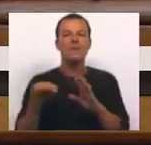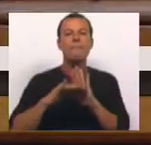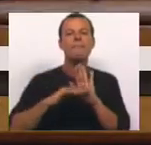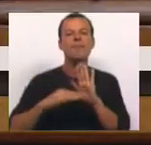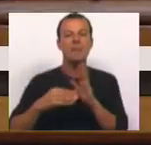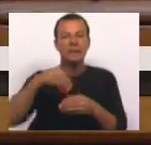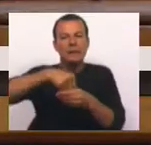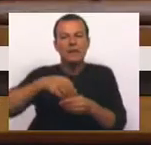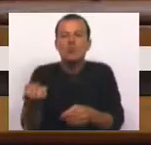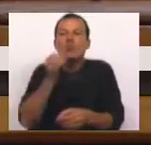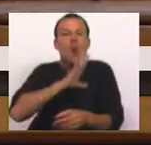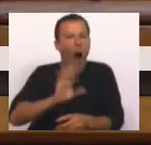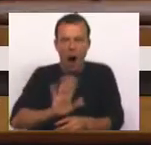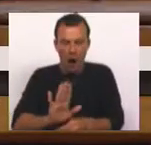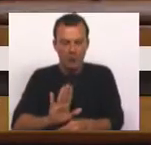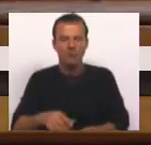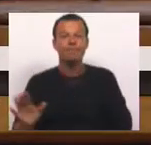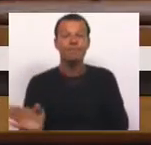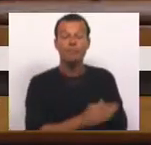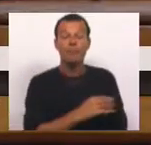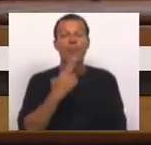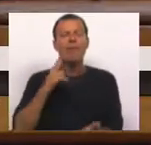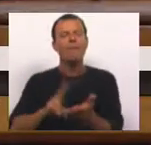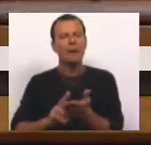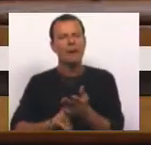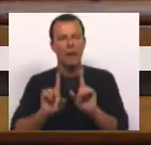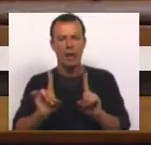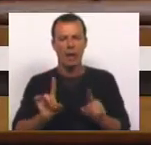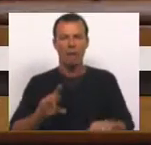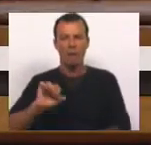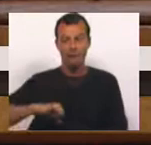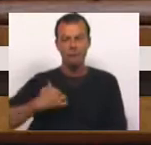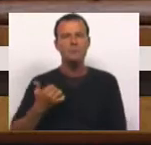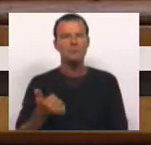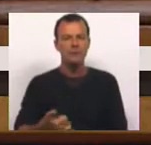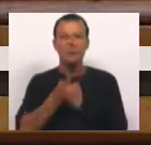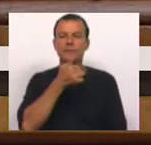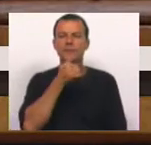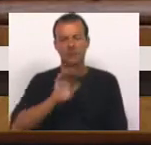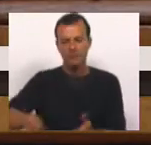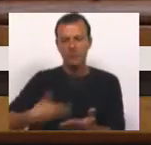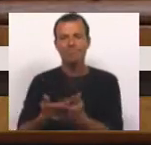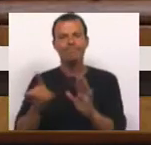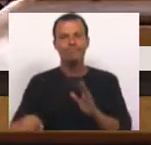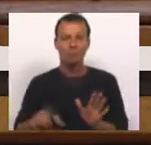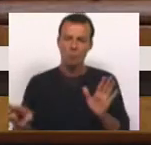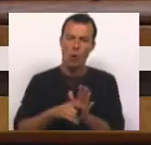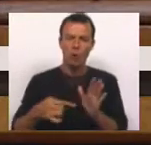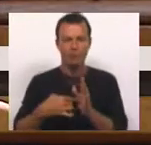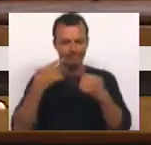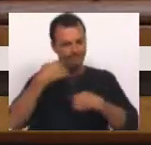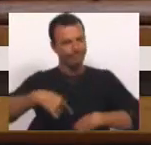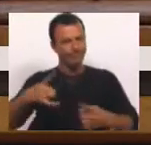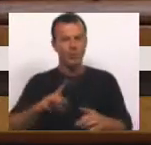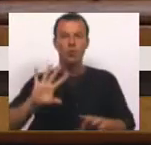não contém. A verdade é que quando, nos Verdes, decidimos apresentar uma proposta, intenção que